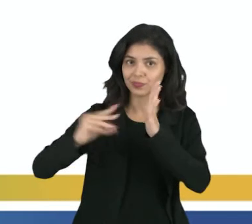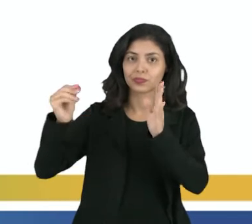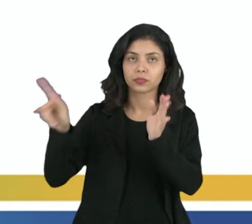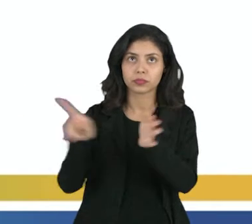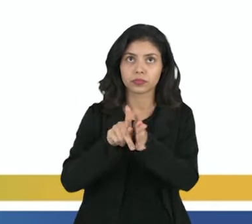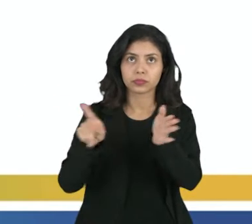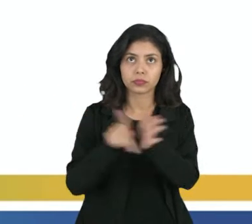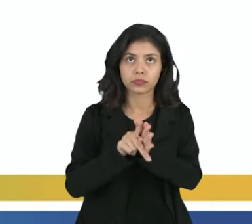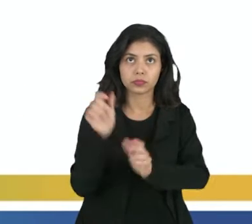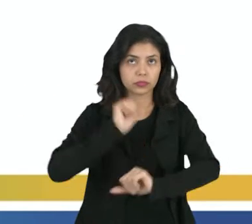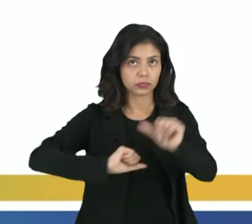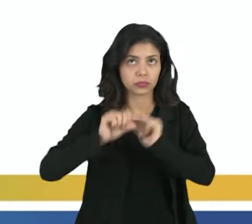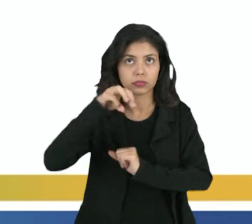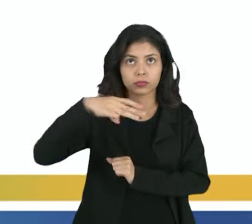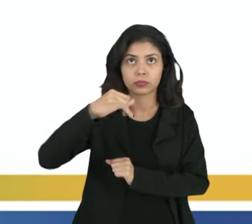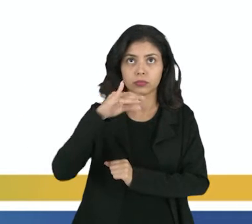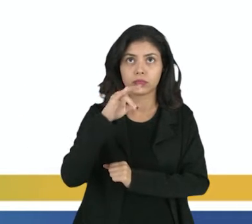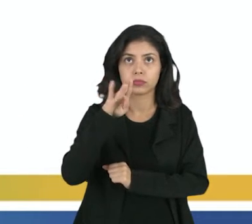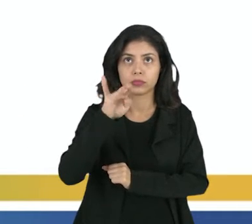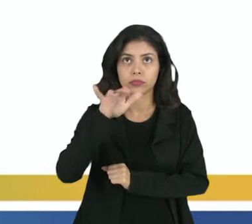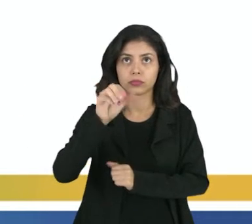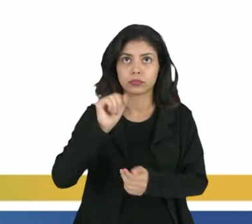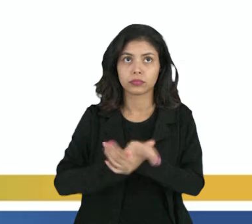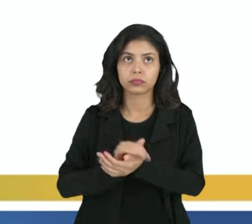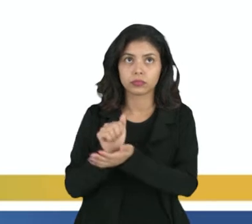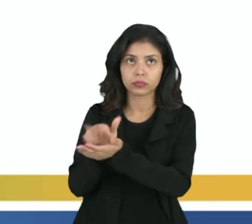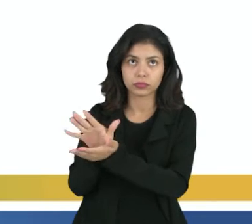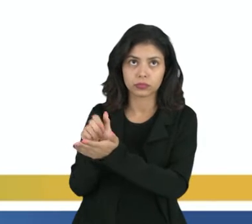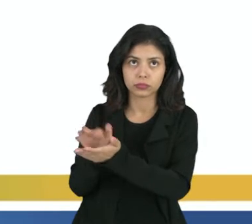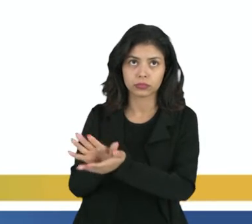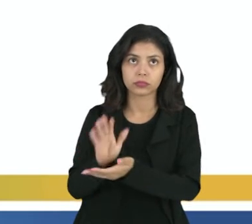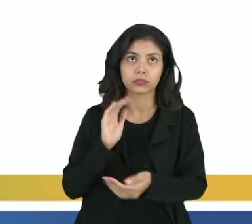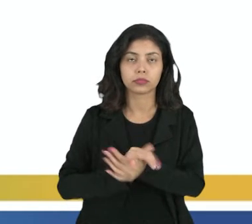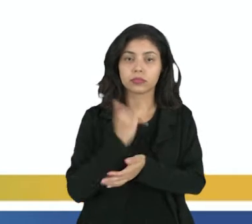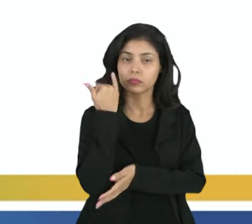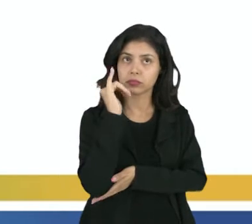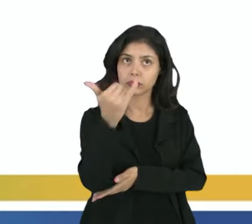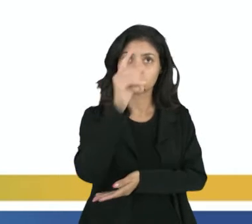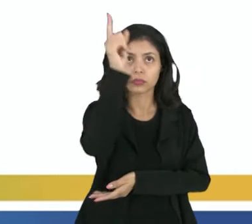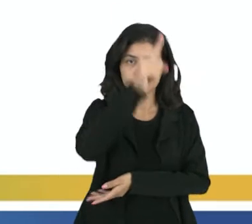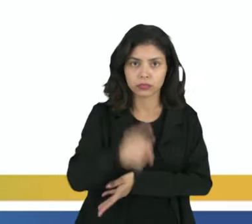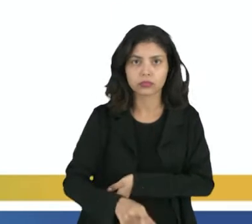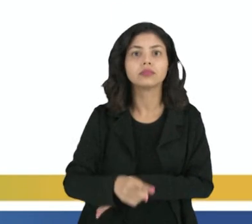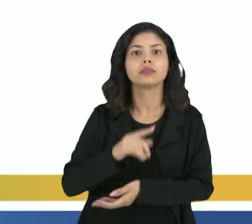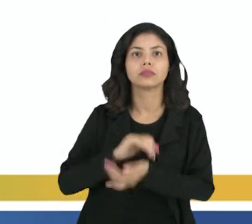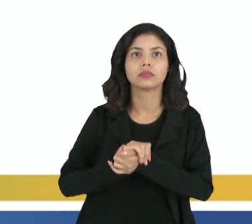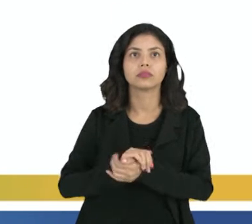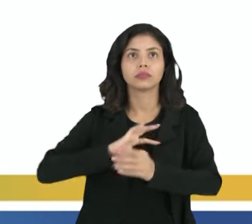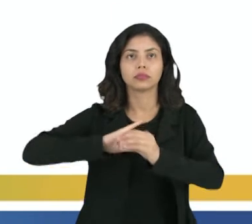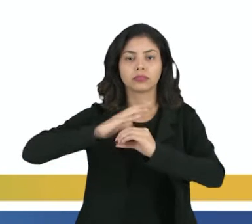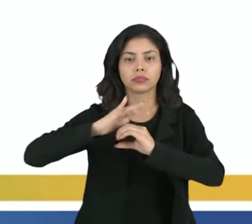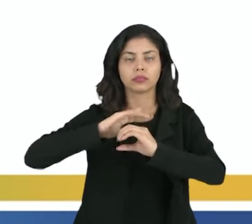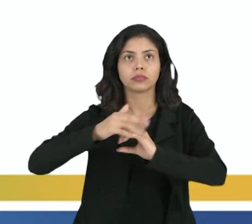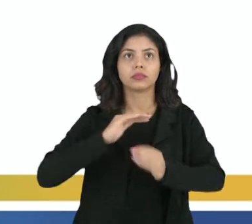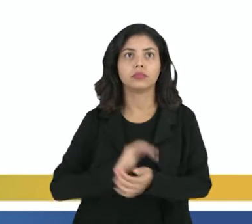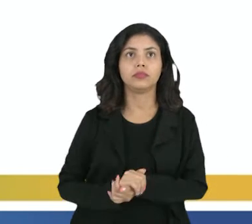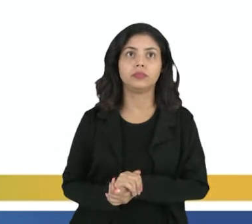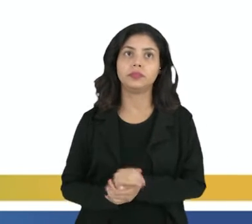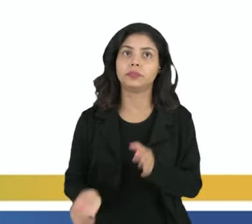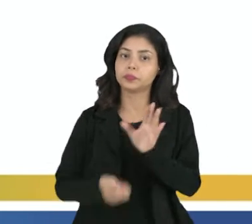emissoras naturais são transformações microbianas e descargas elétricas na atmosfera através dos raios